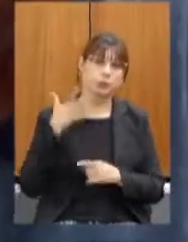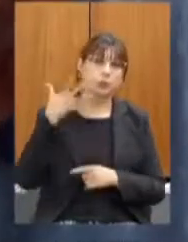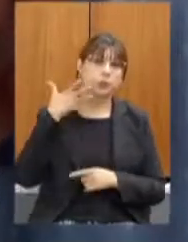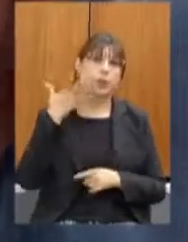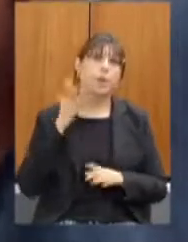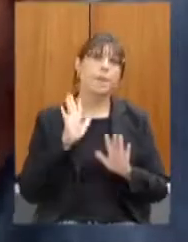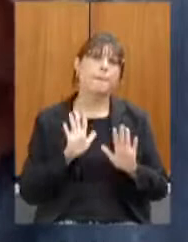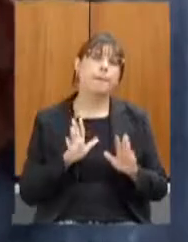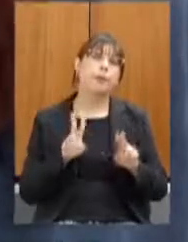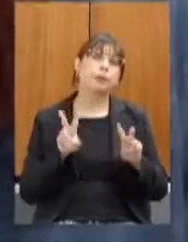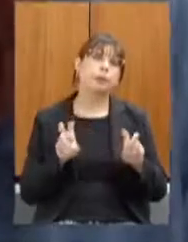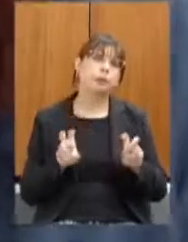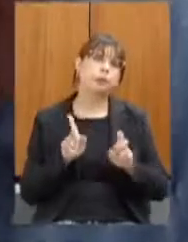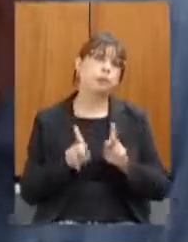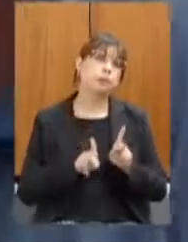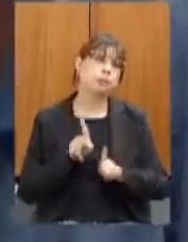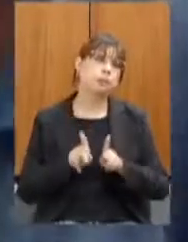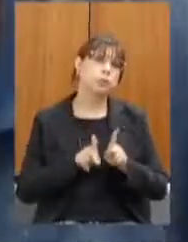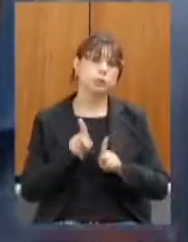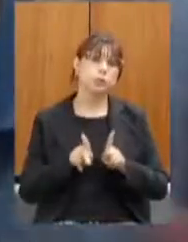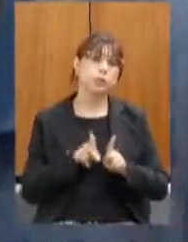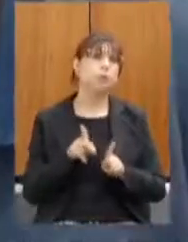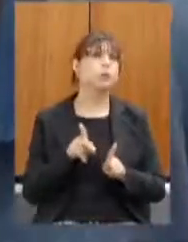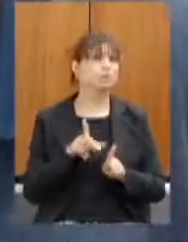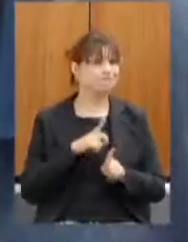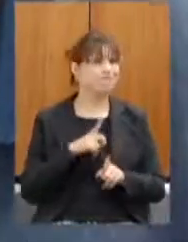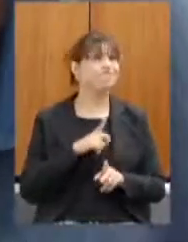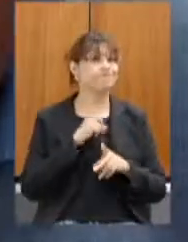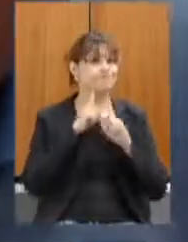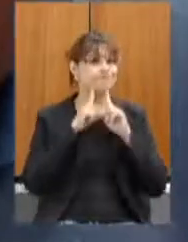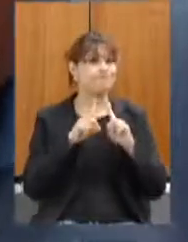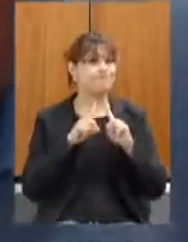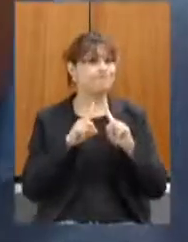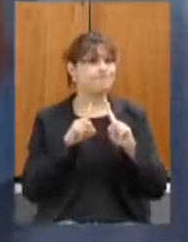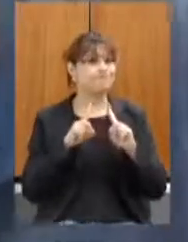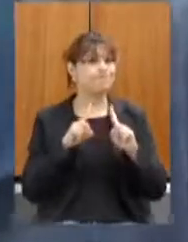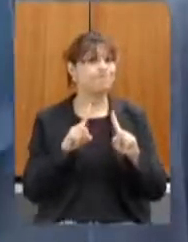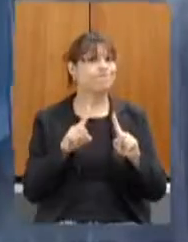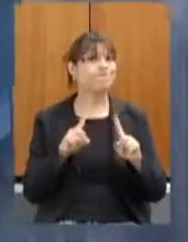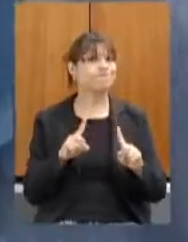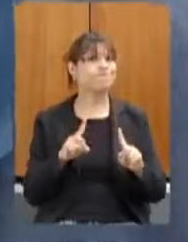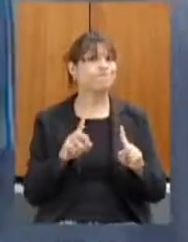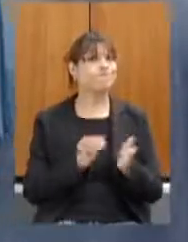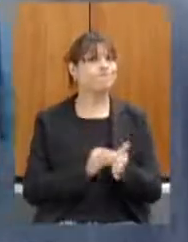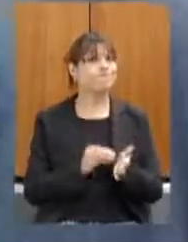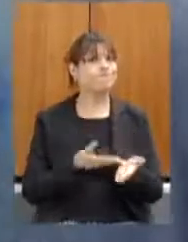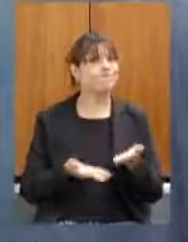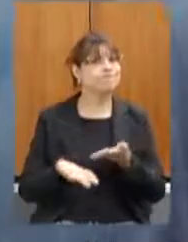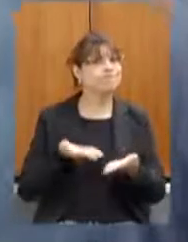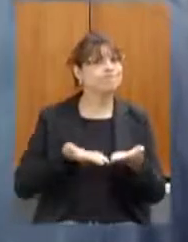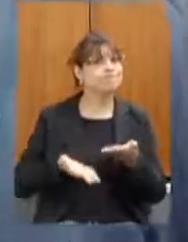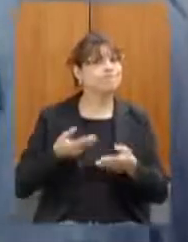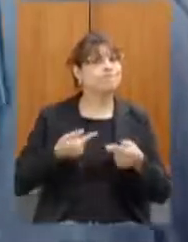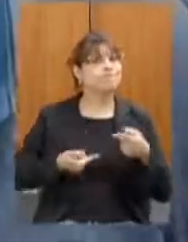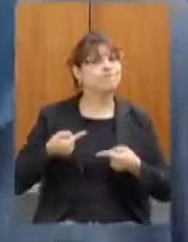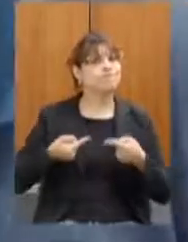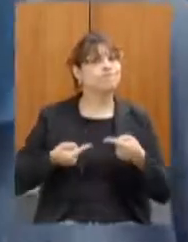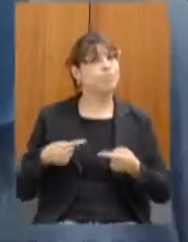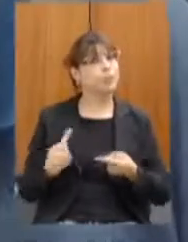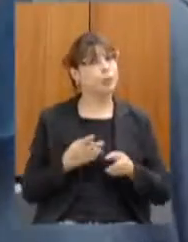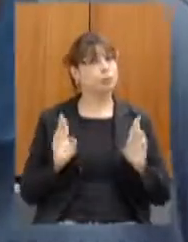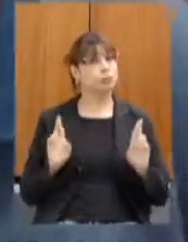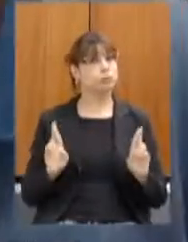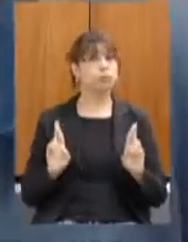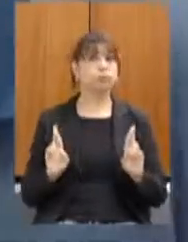lado do público existem muitas reclamações de atendimento político e nós ouvimos e somos um medi uma